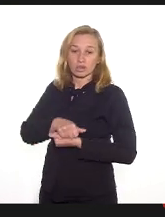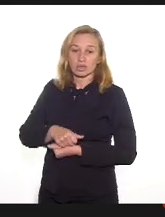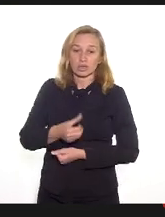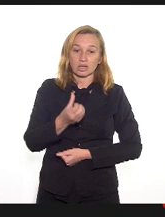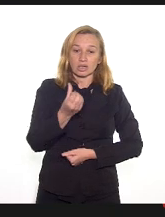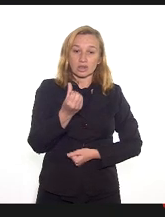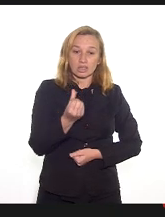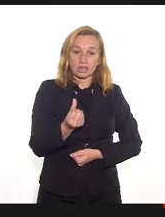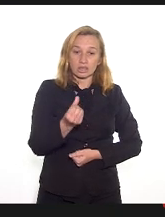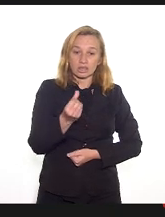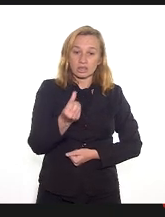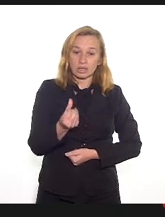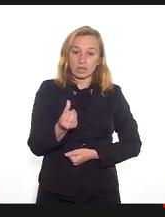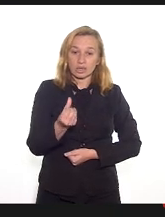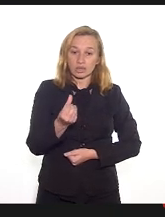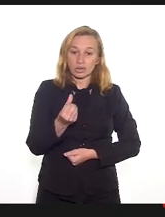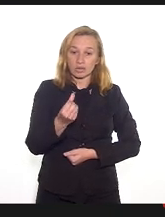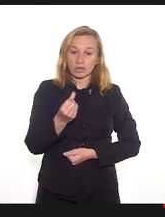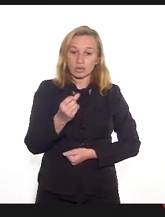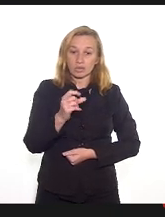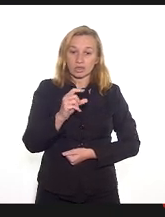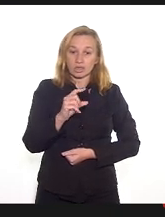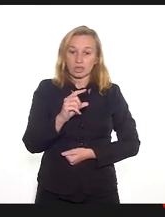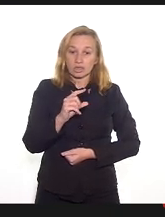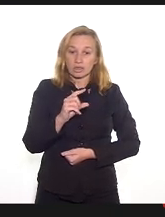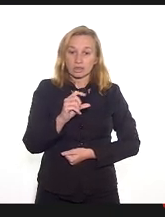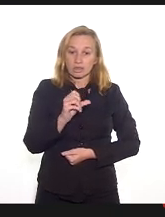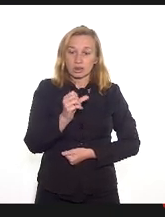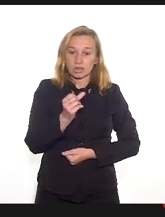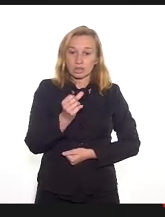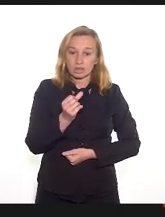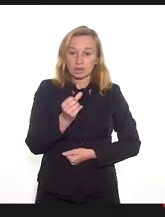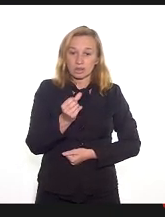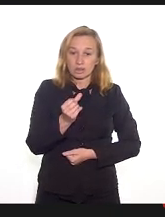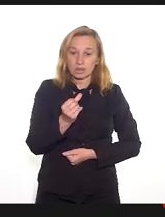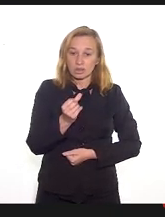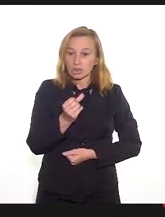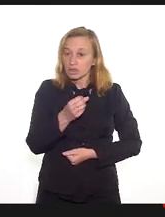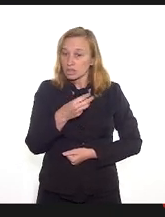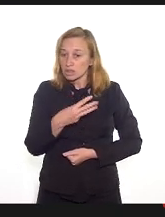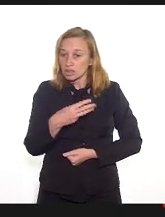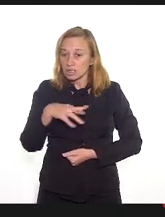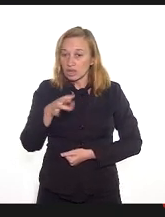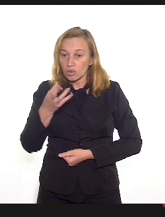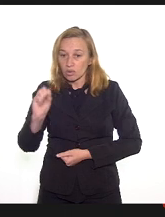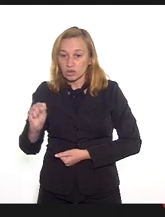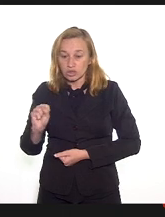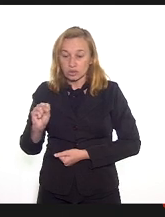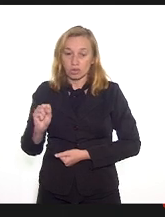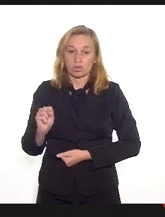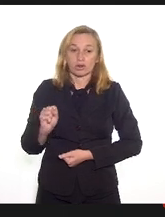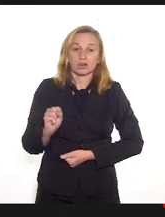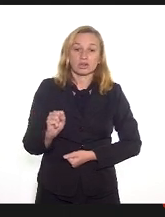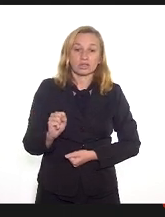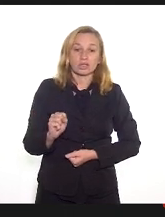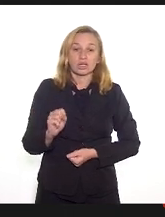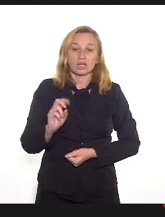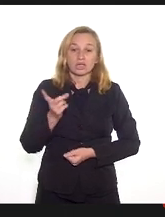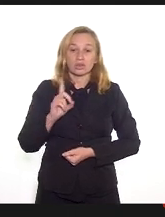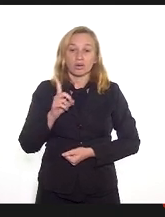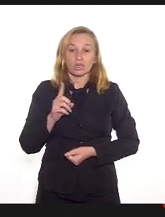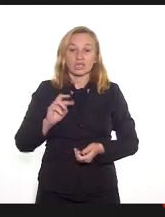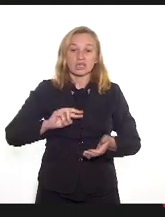3 trilhões de dólares. Isso significa, eu estou falando nessa década que estamos vivendo, isso significa cerca